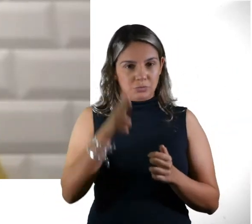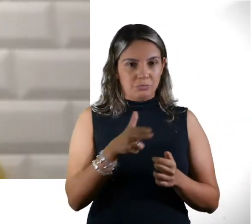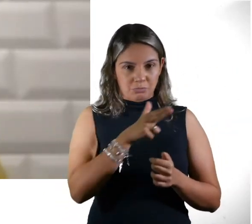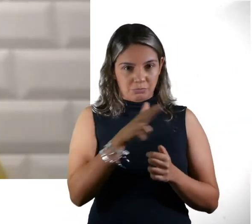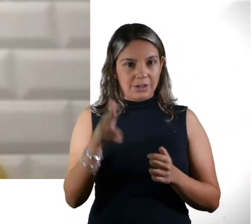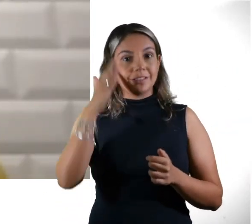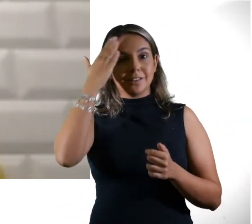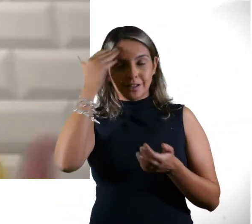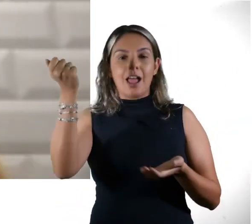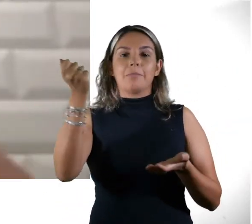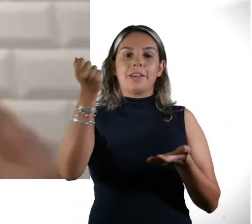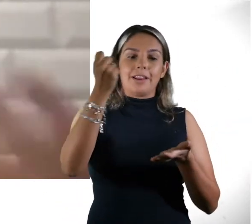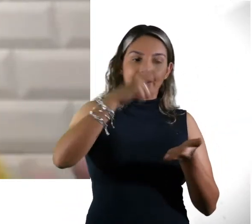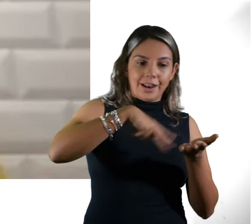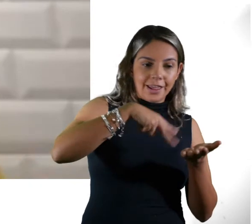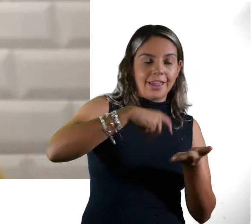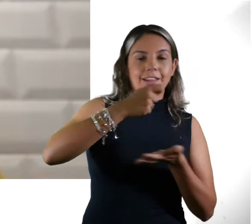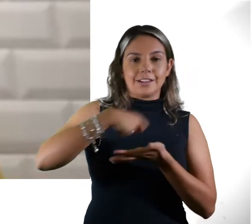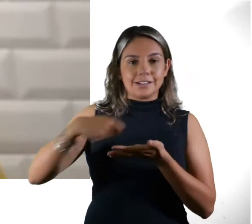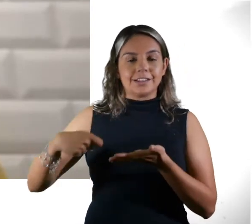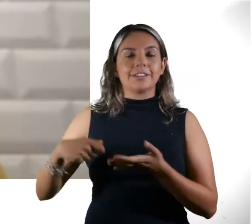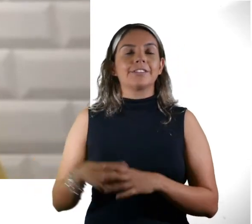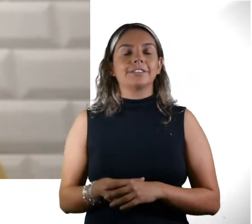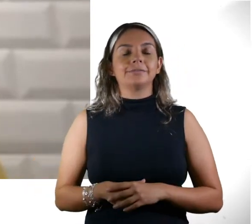Os padres sim, e portanto a maior parte